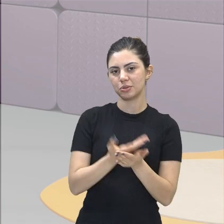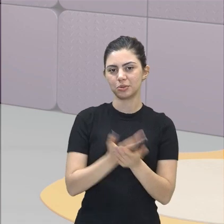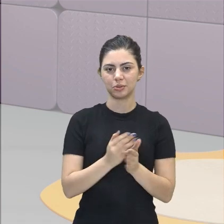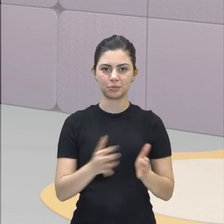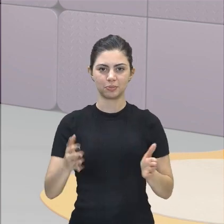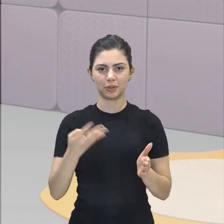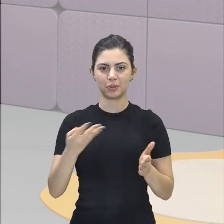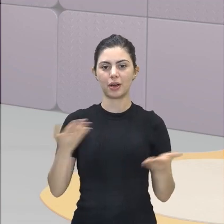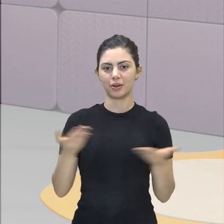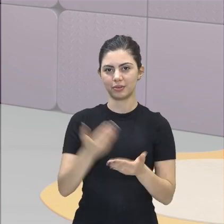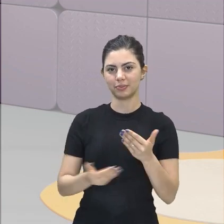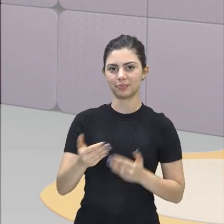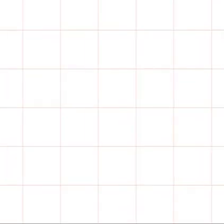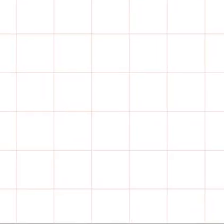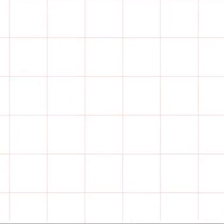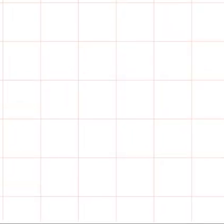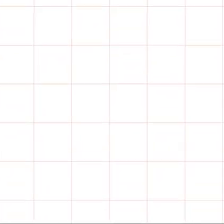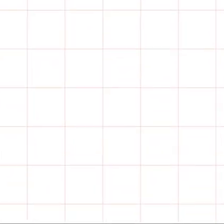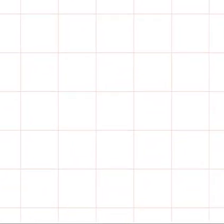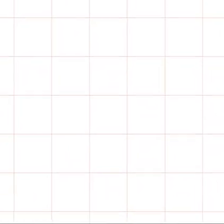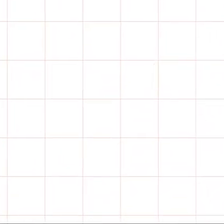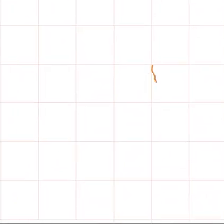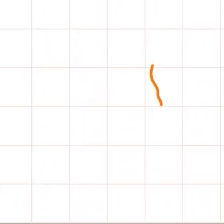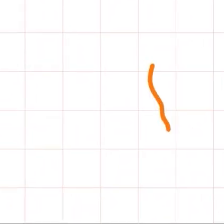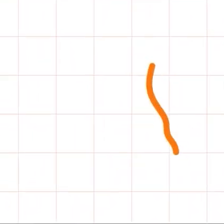aulas. Então vamos lá começar.